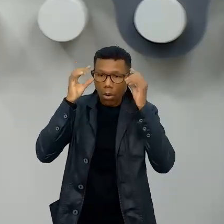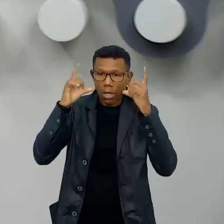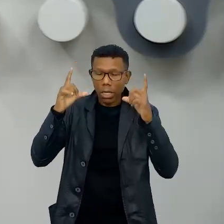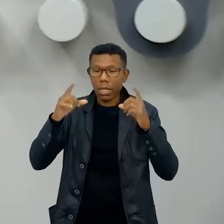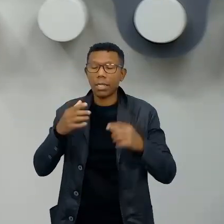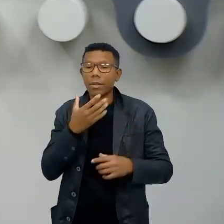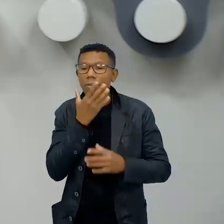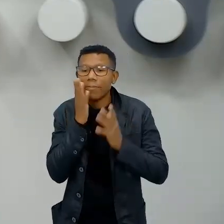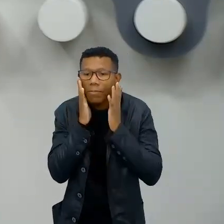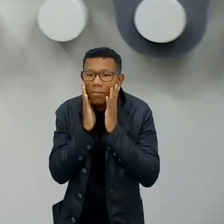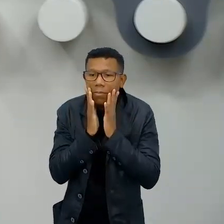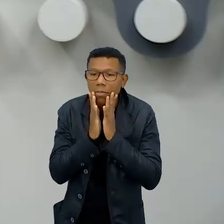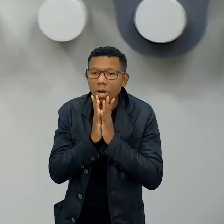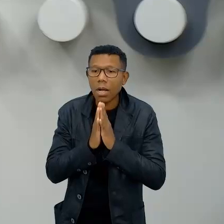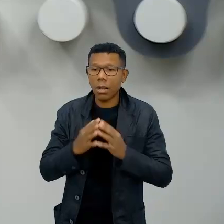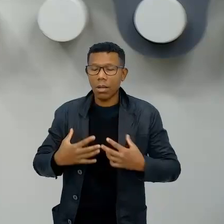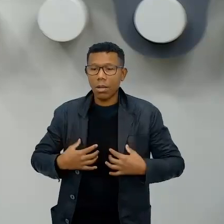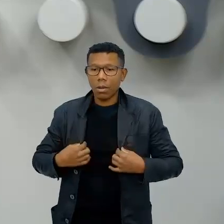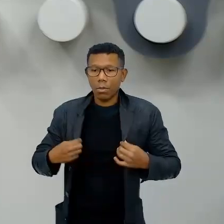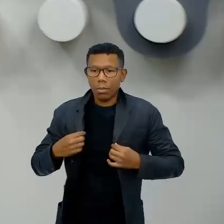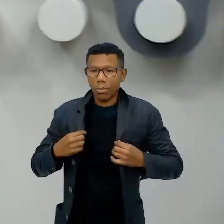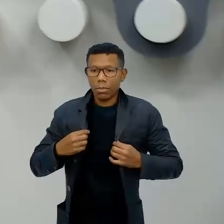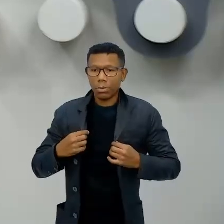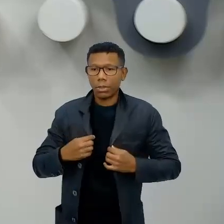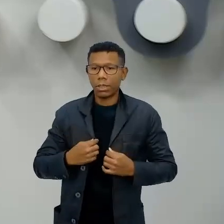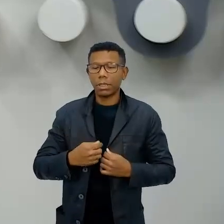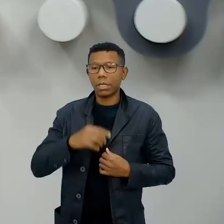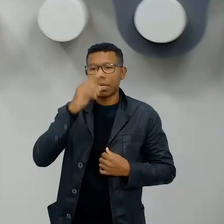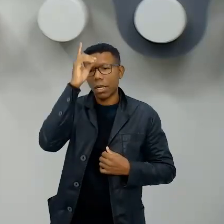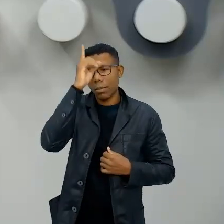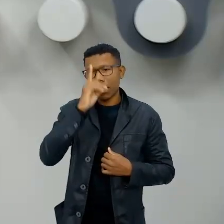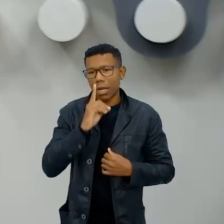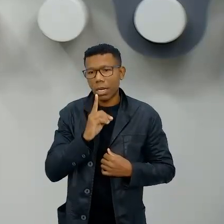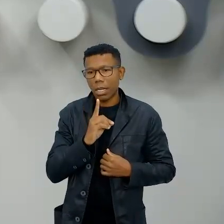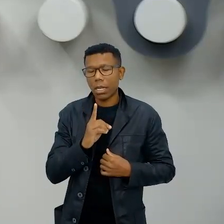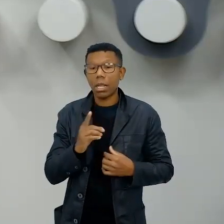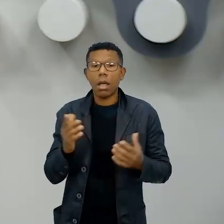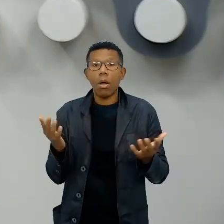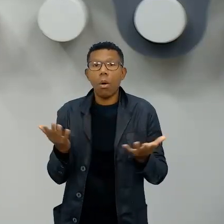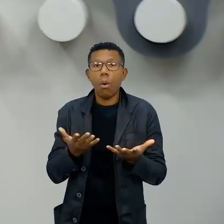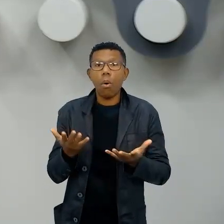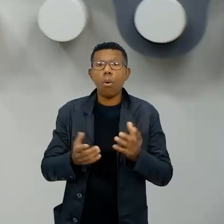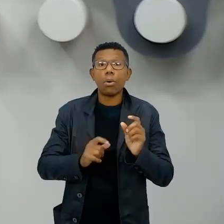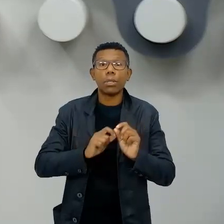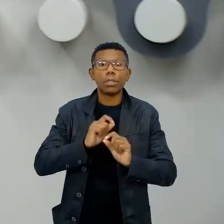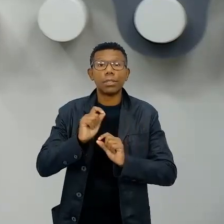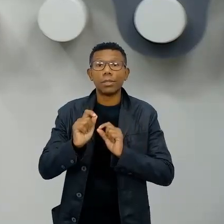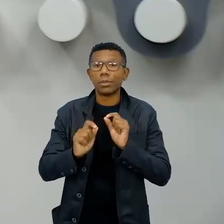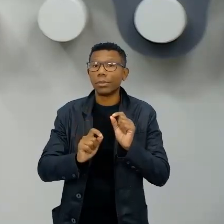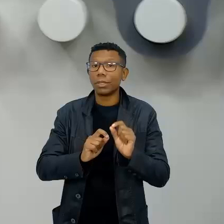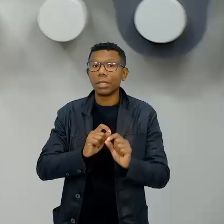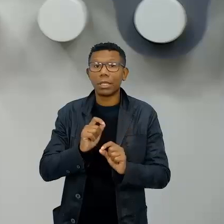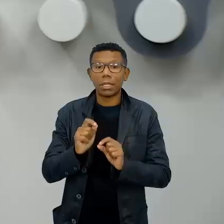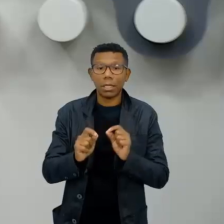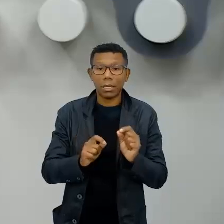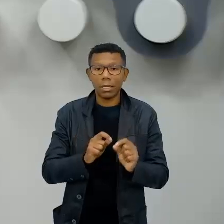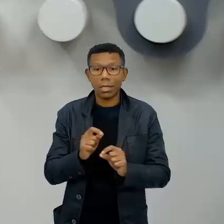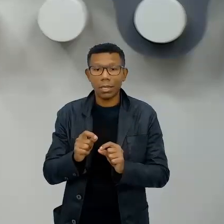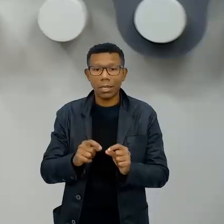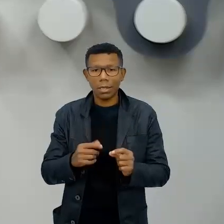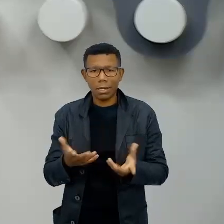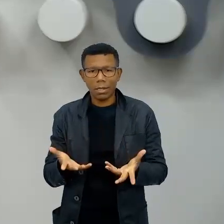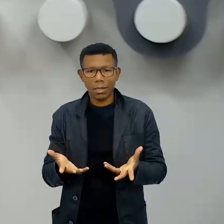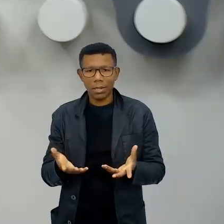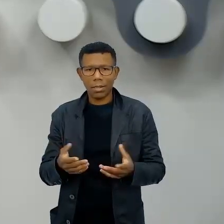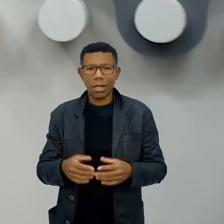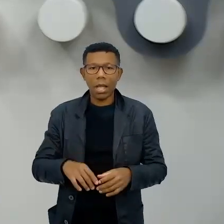blusa azul, uma camiseta amarela, hoje com uma reprodução de Rubem Valentim,